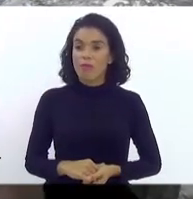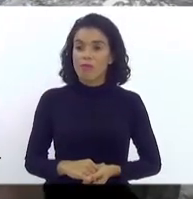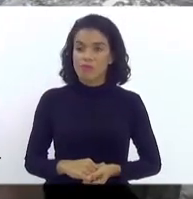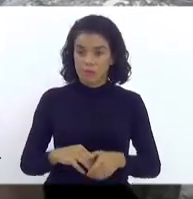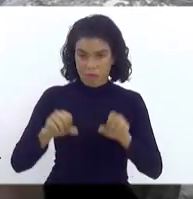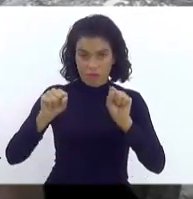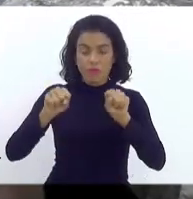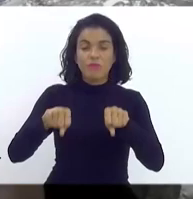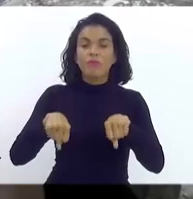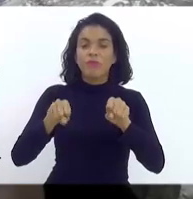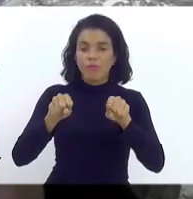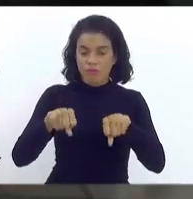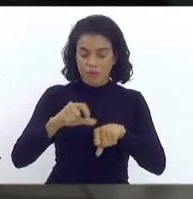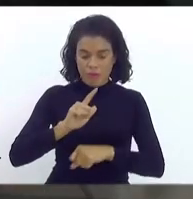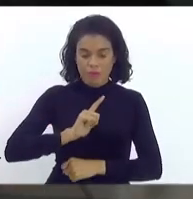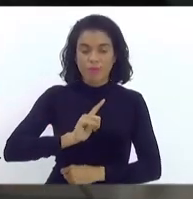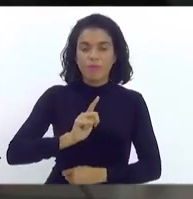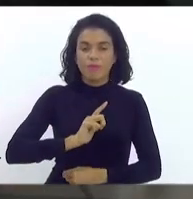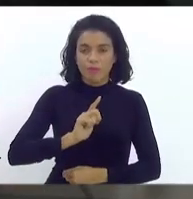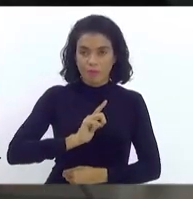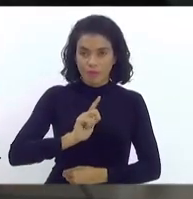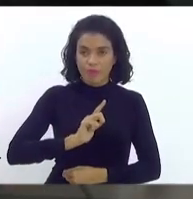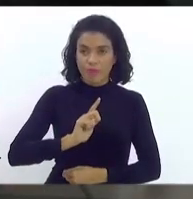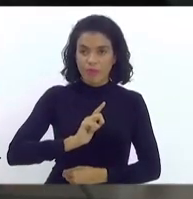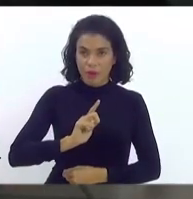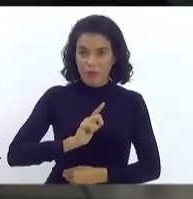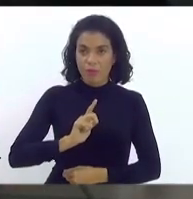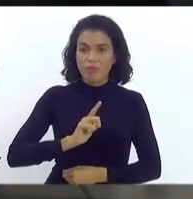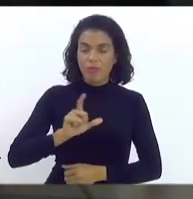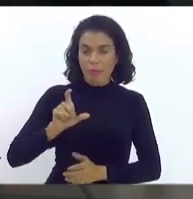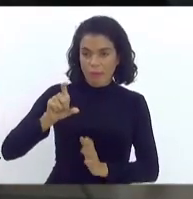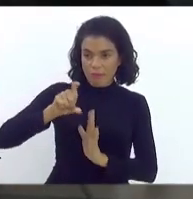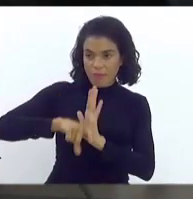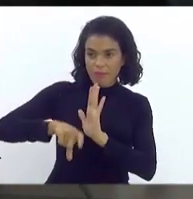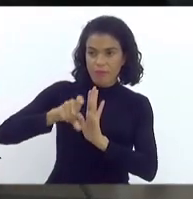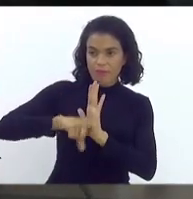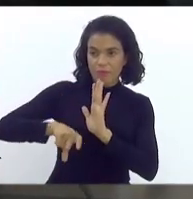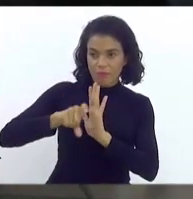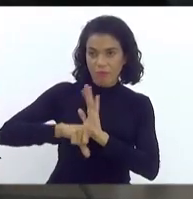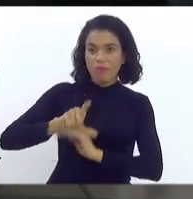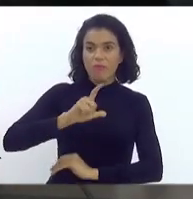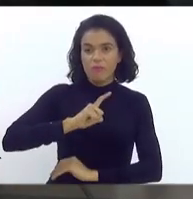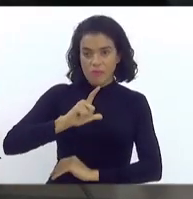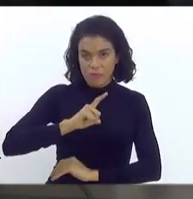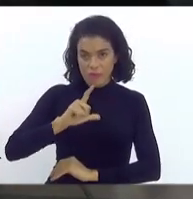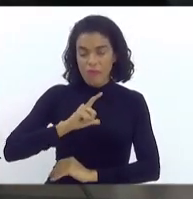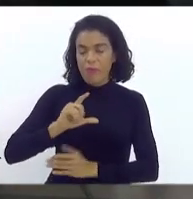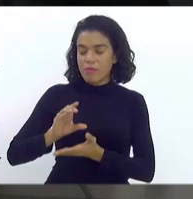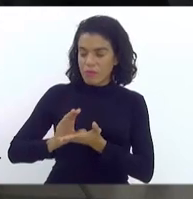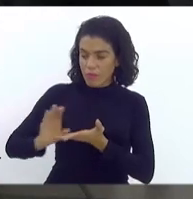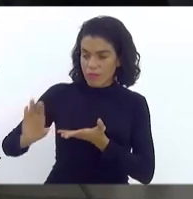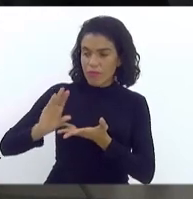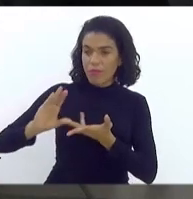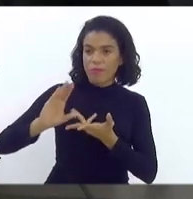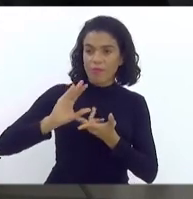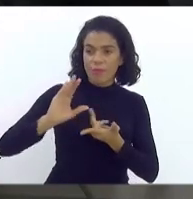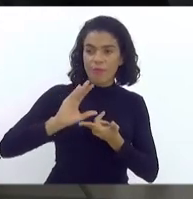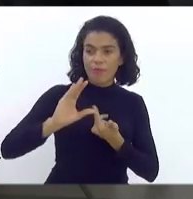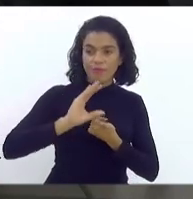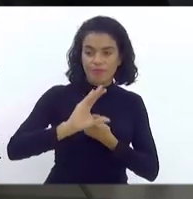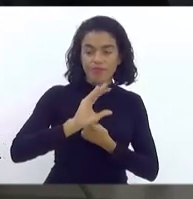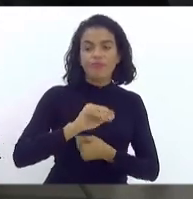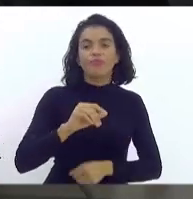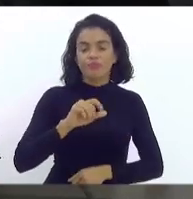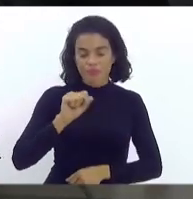Furto. Sim, tem na sua composição tarifária. Isso é distribuído por todos os usuários, assim como nas concessionárias de luz, Exatamente. De água e